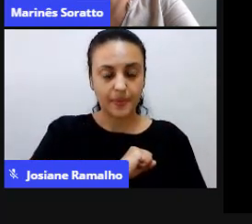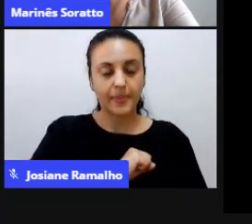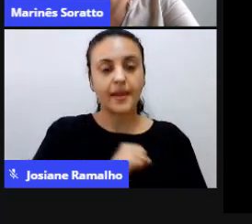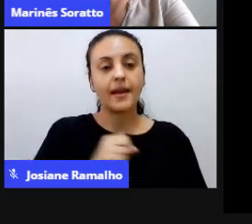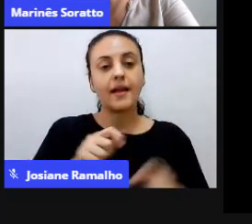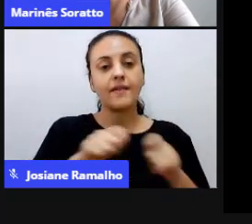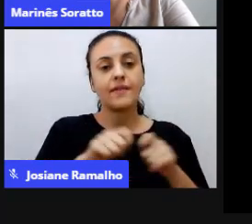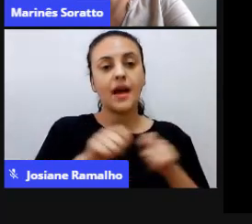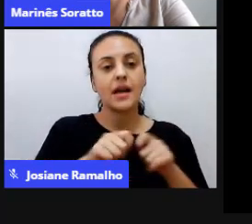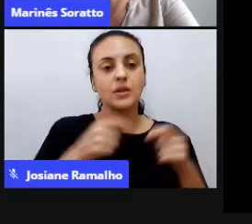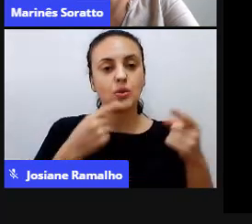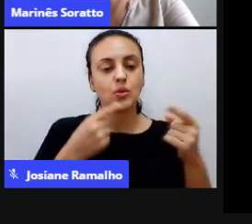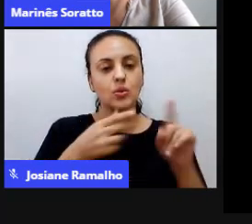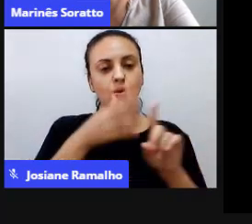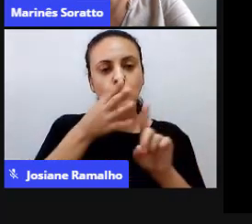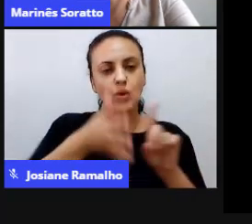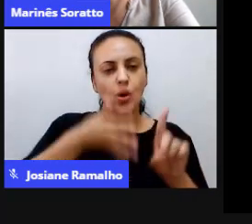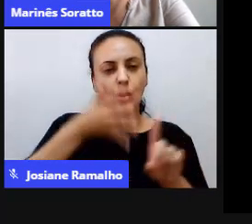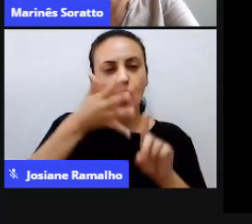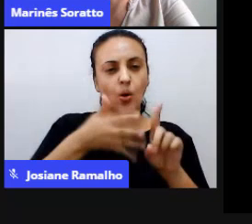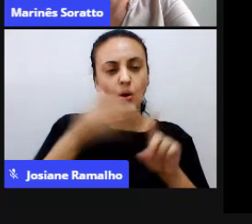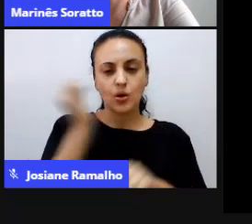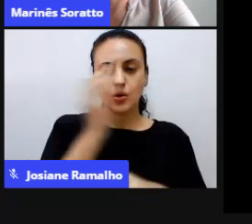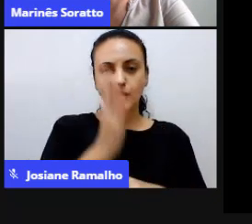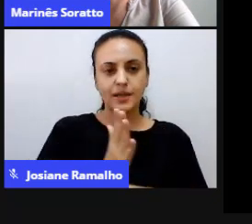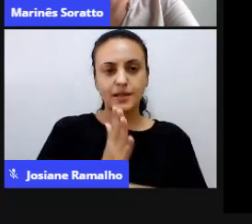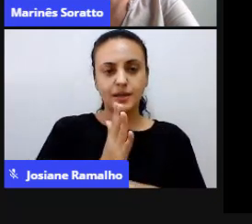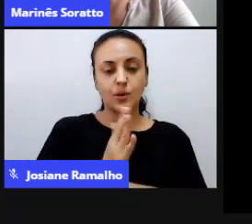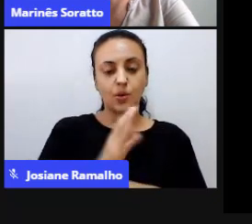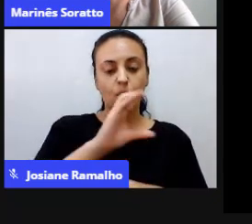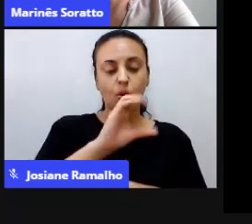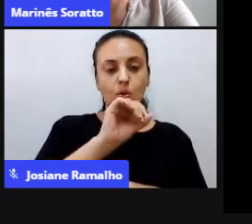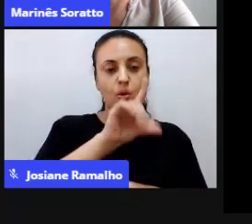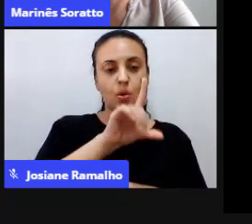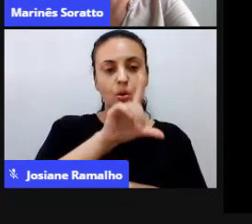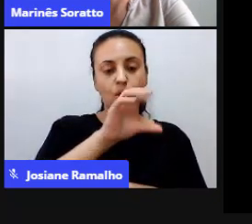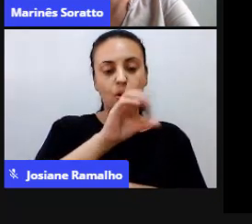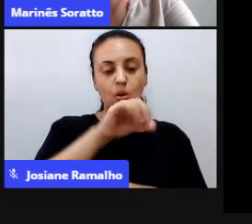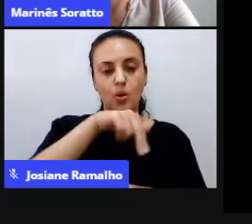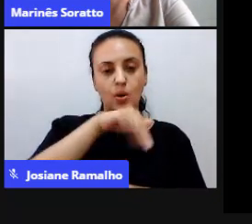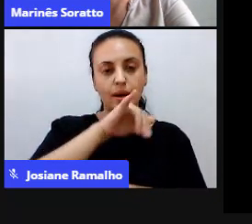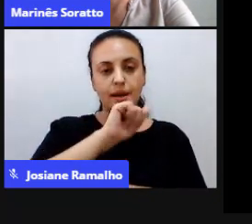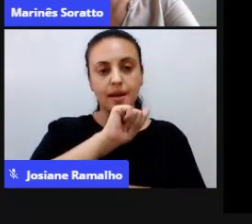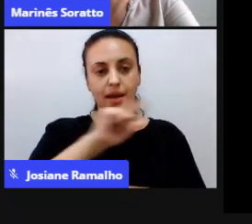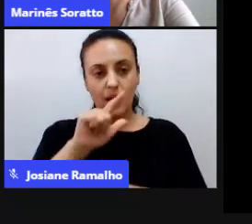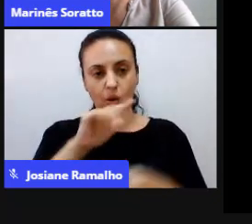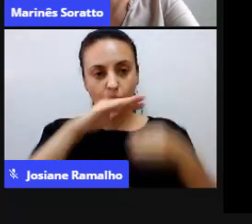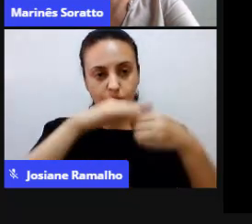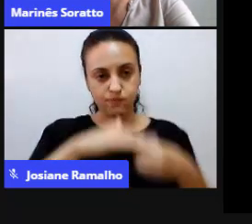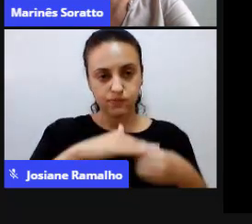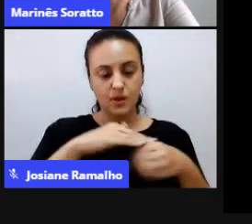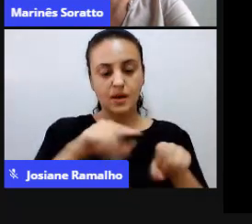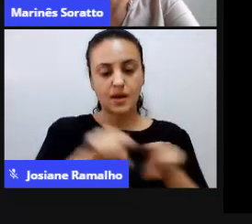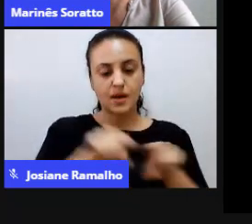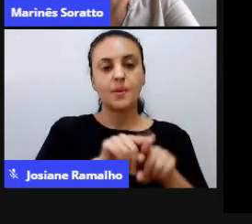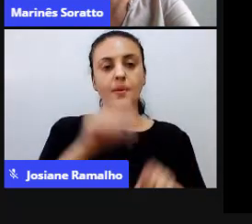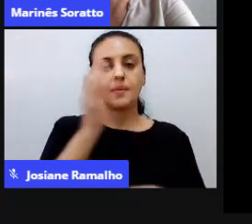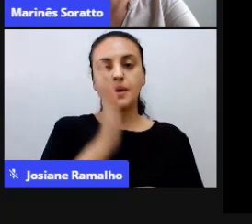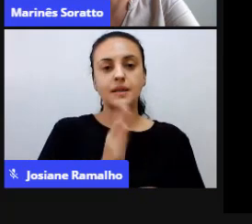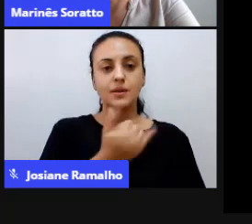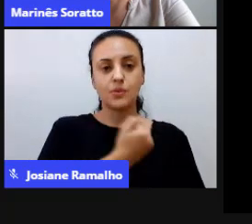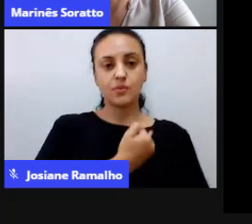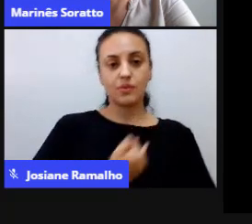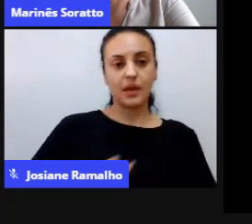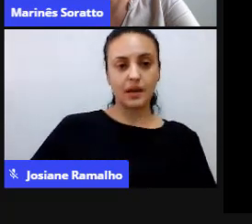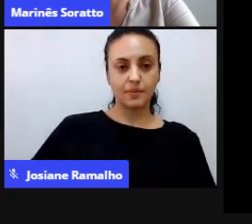Brasil colonial, o império, de uma forma gostosa, de uma forma baseada em documentos e arquivos, ao qual ela foi fazer a